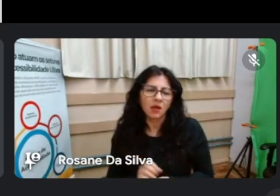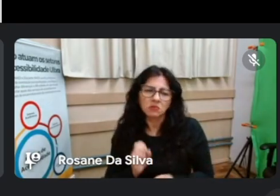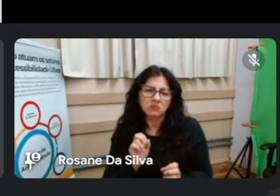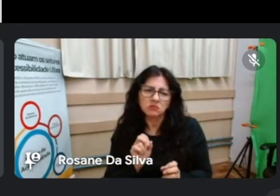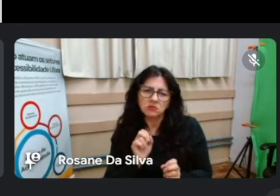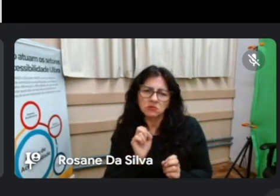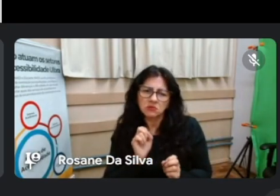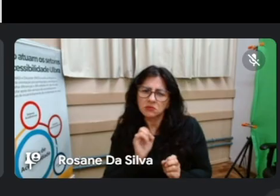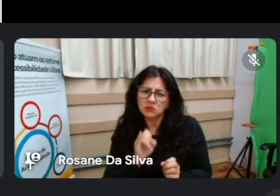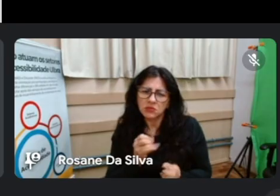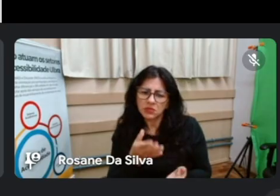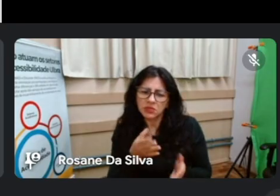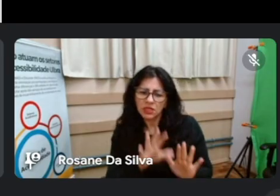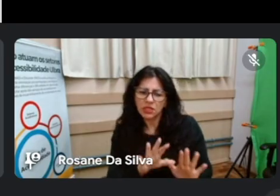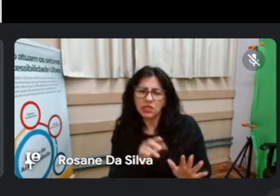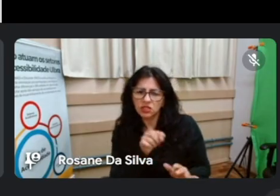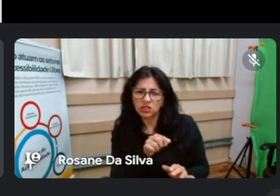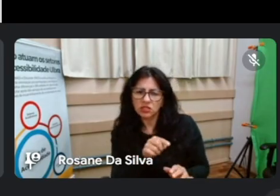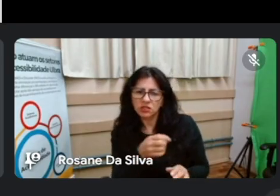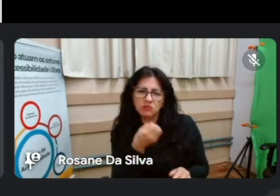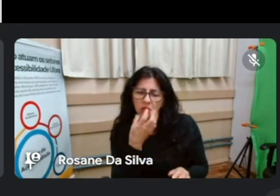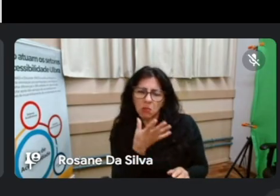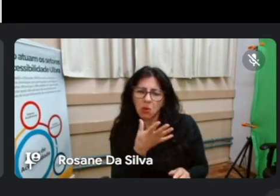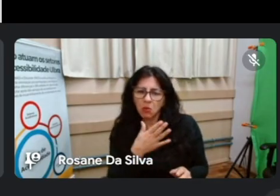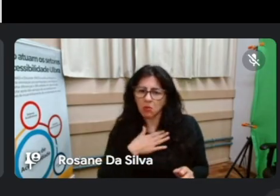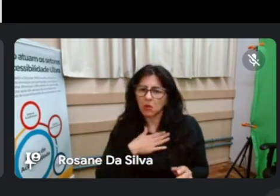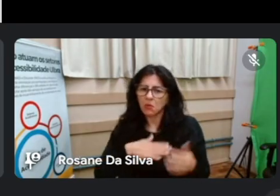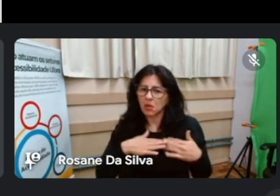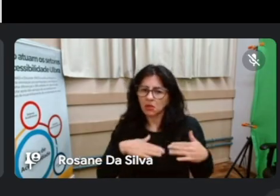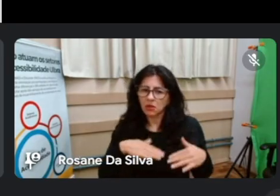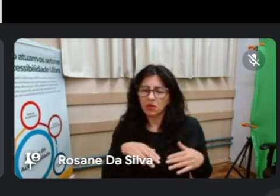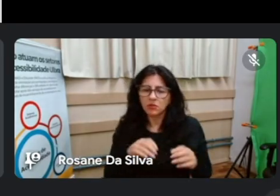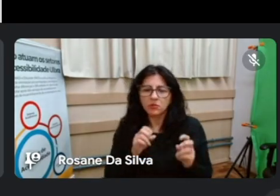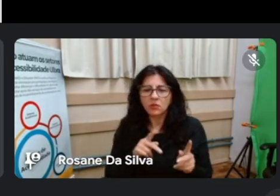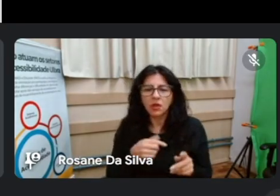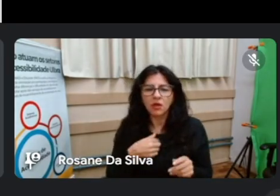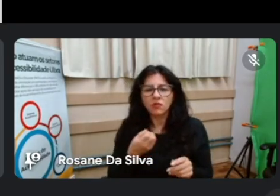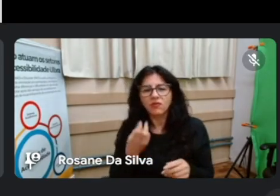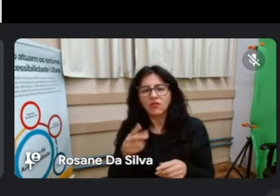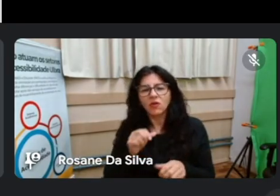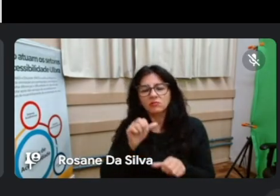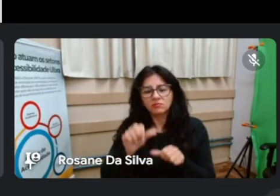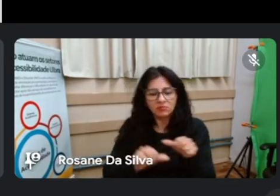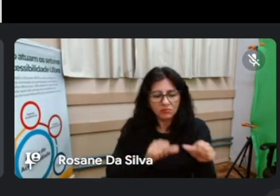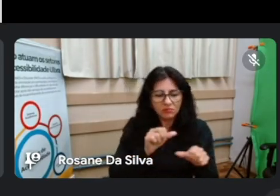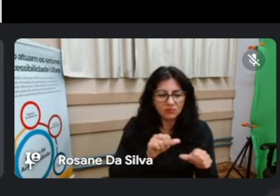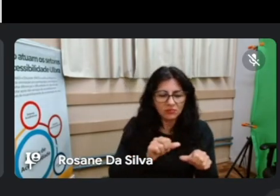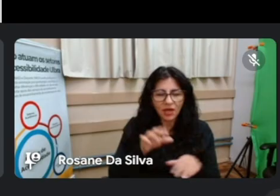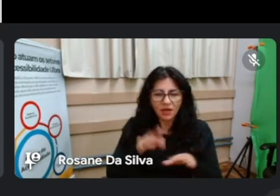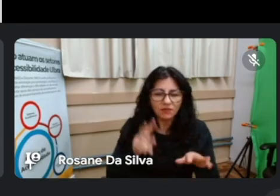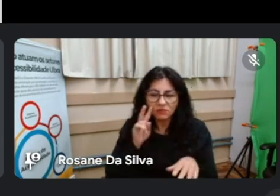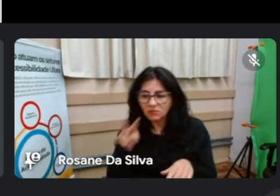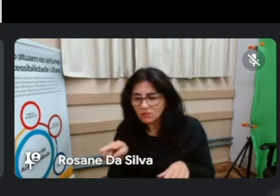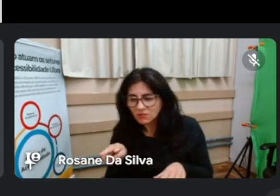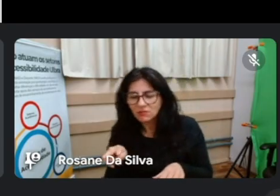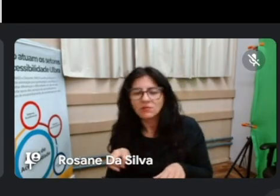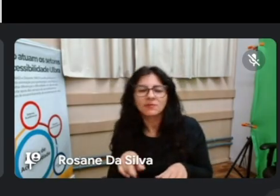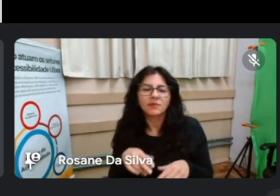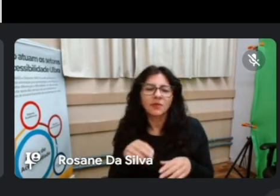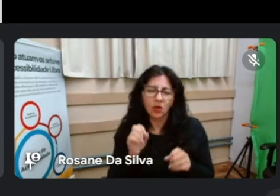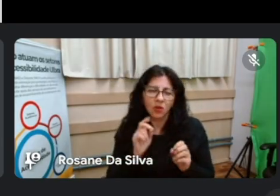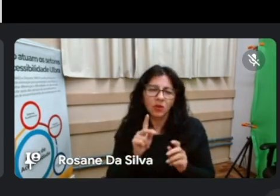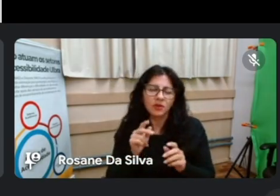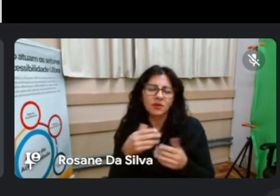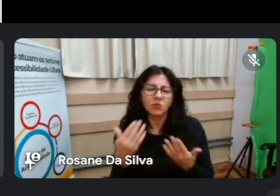consegue enxergar tá então tá eu vou eu vou alterando então de vez em quando eu eu dou um olhar então como eu falava